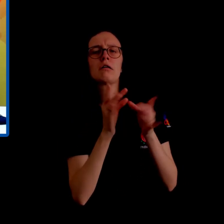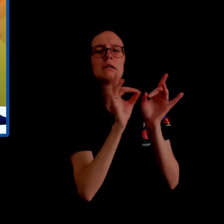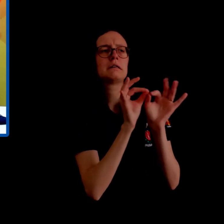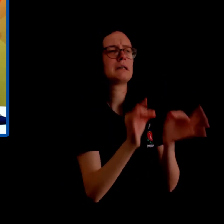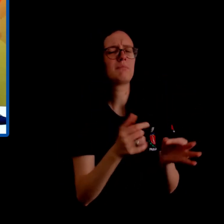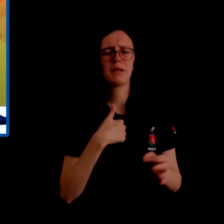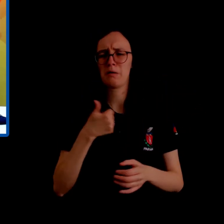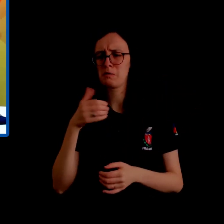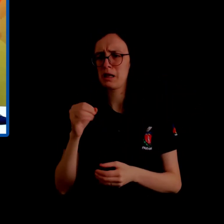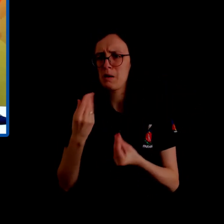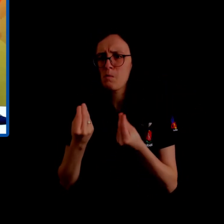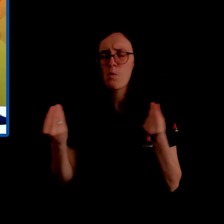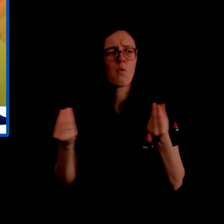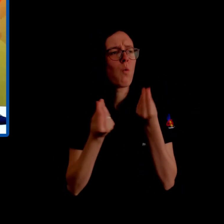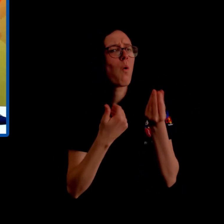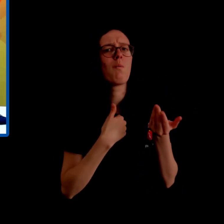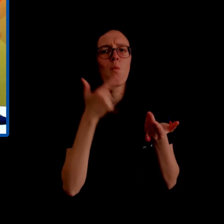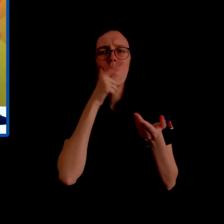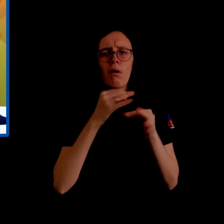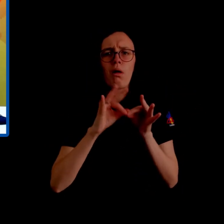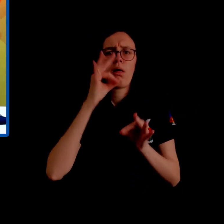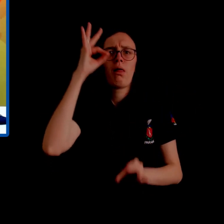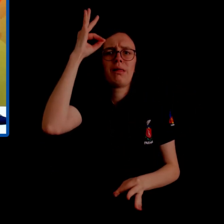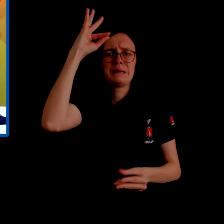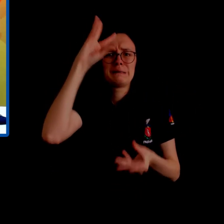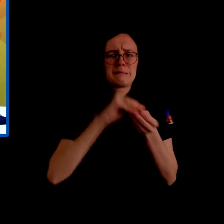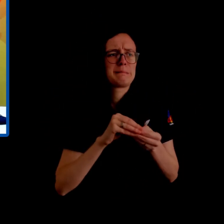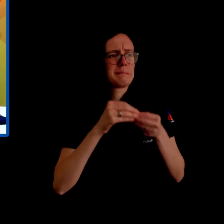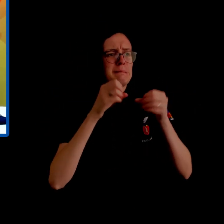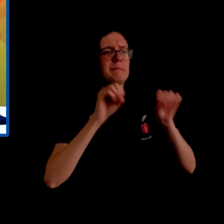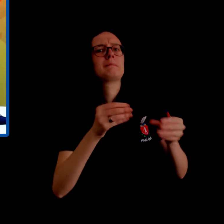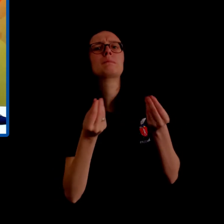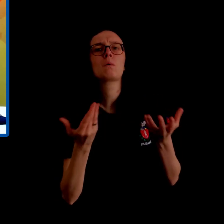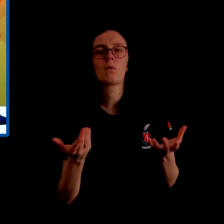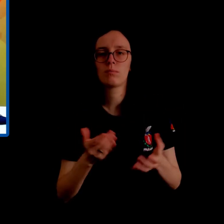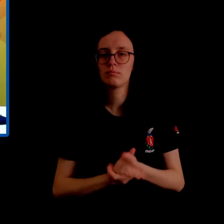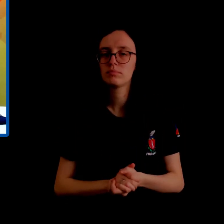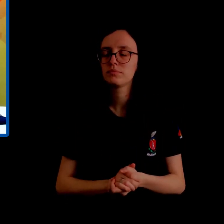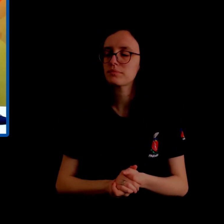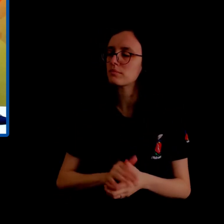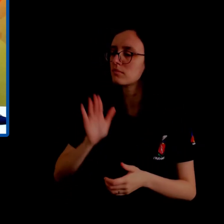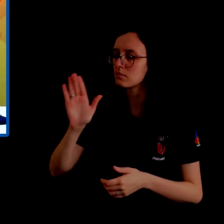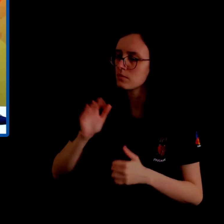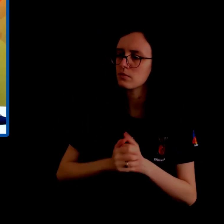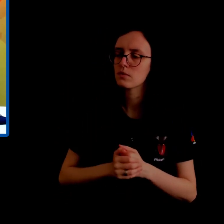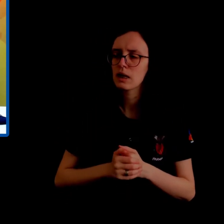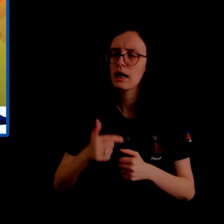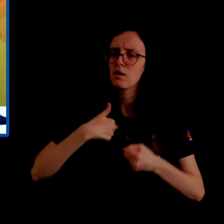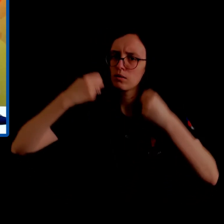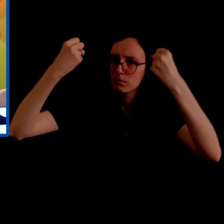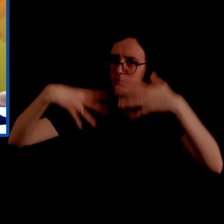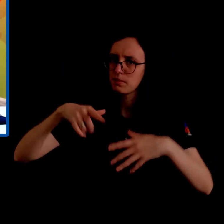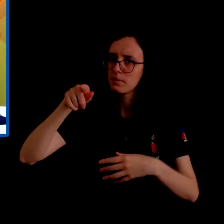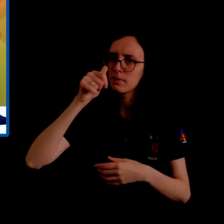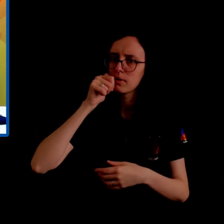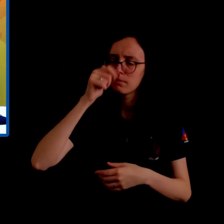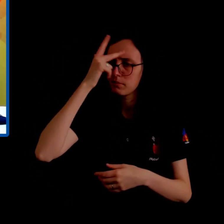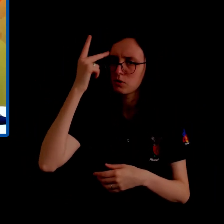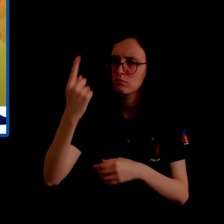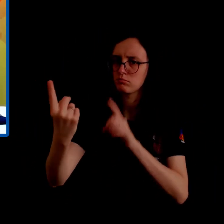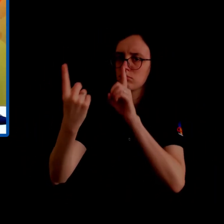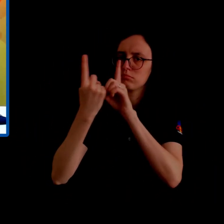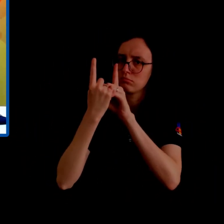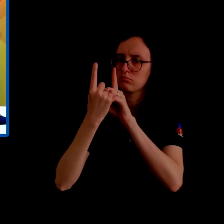O que eu faço mediante a isso? E aí, conversando com ela, eu falei assim, olha, o tempo de ensino do presencial para o